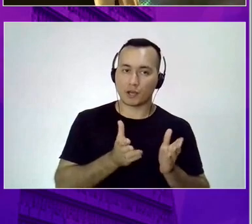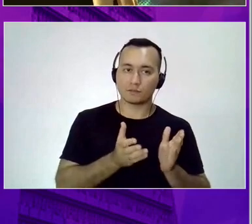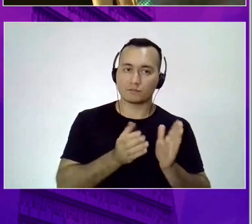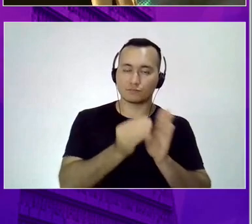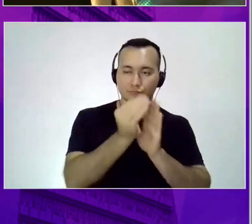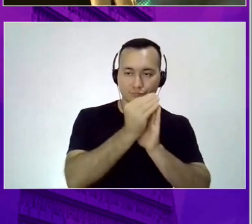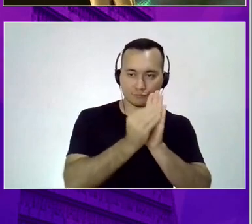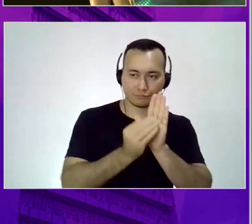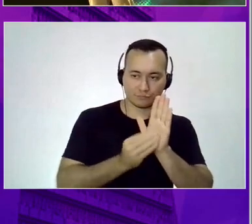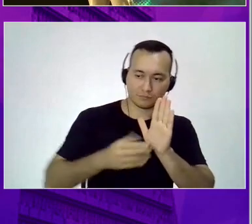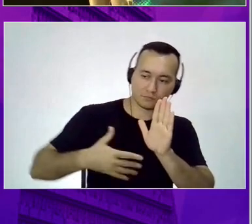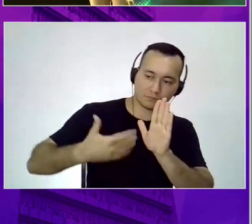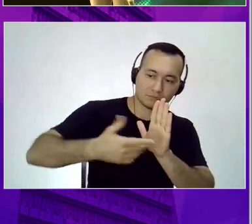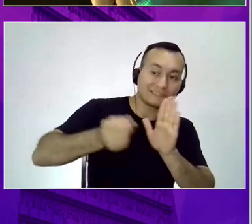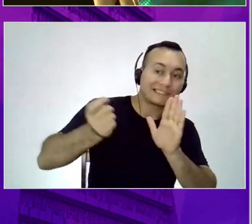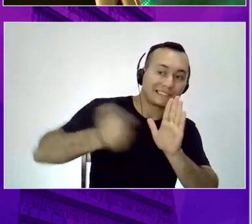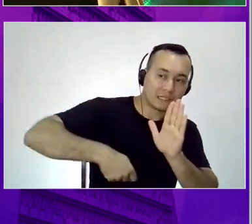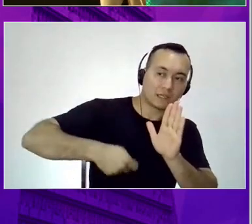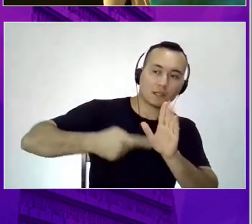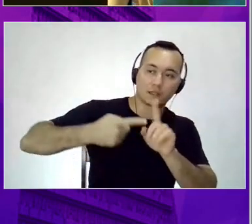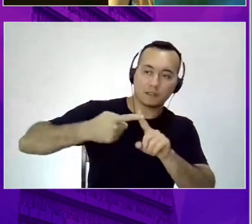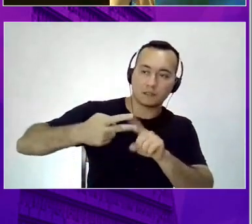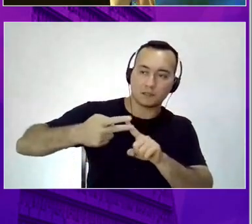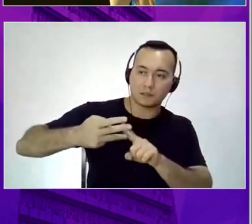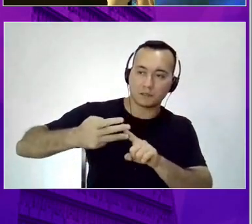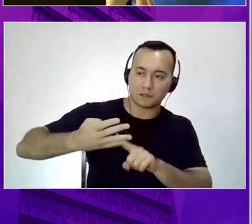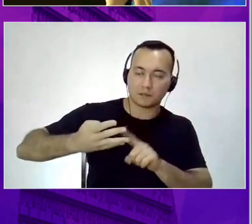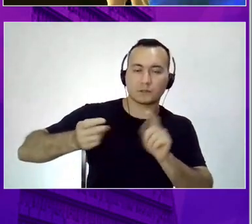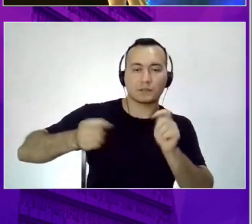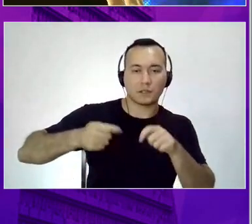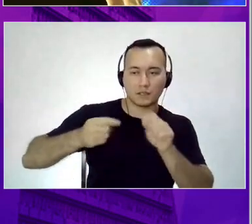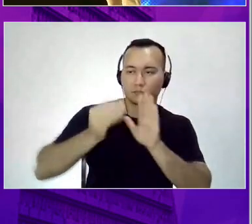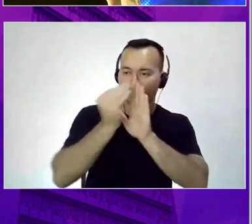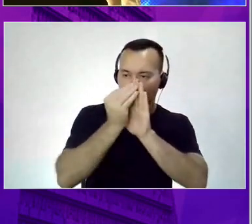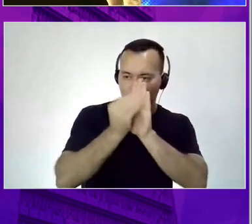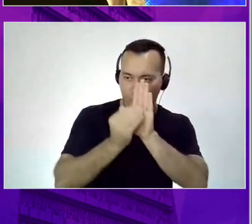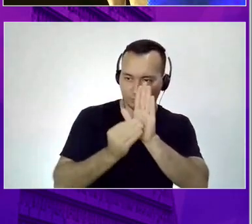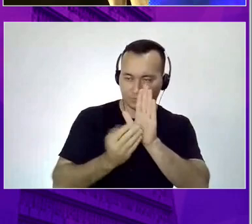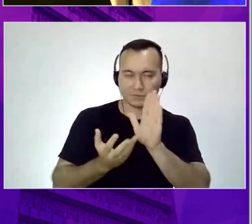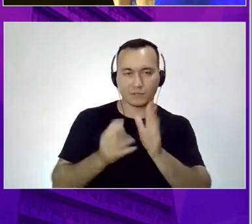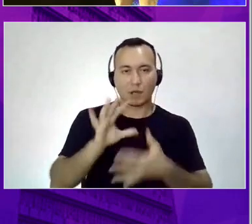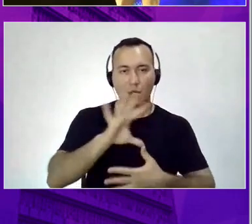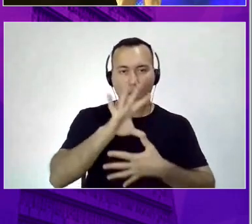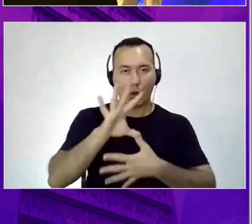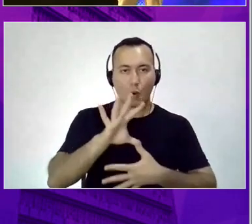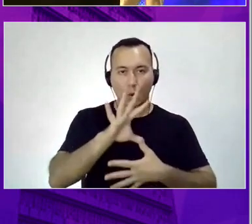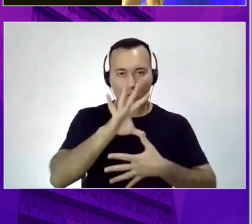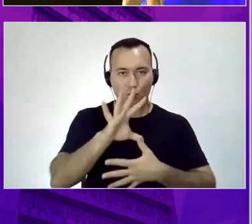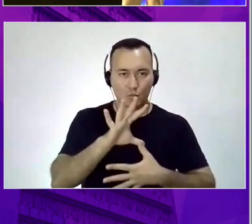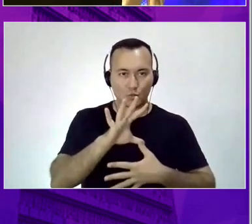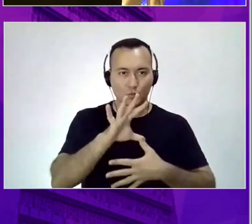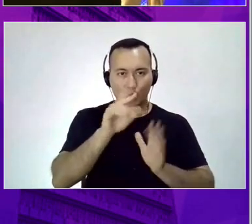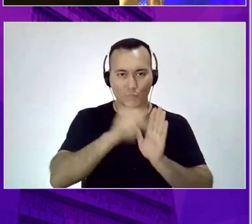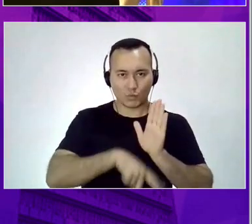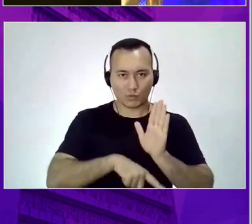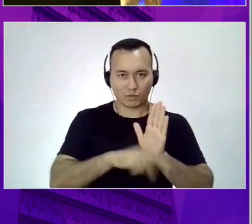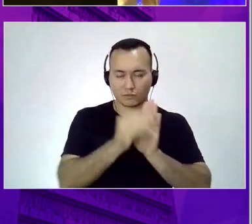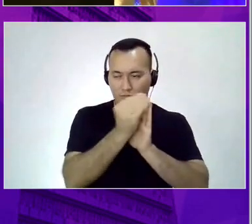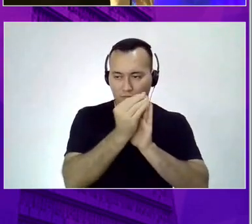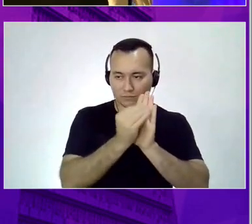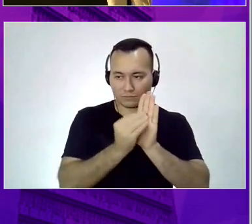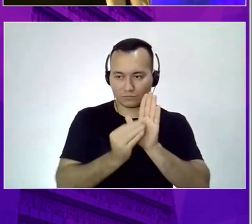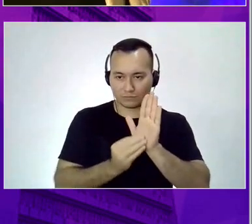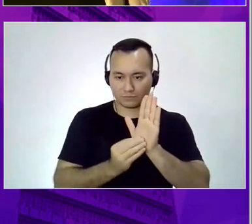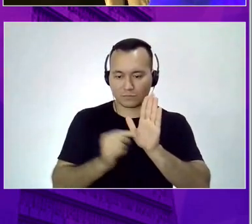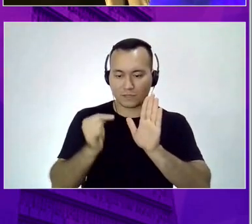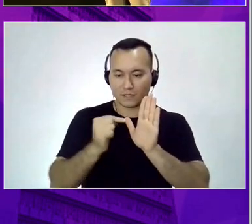entrar ou já estão numa esteira de priorização ou roadmap da Squad, que são mais de 20 mapeadas e prontas para a gente